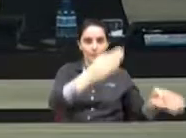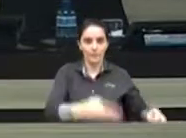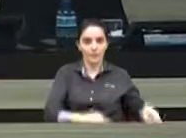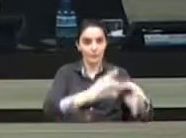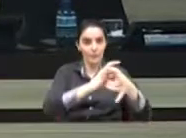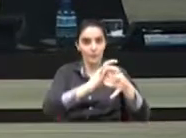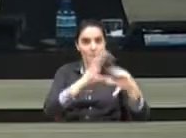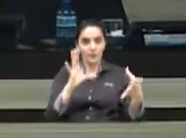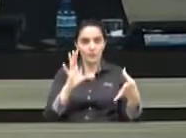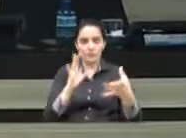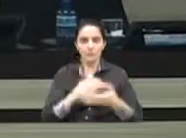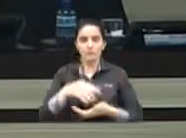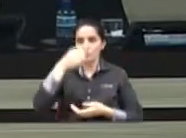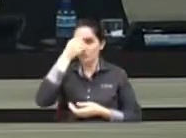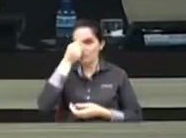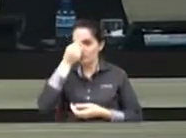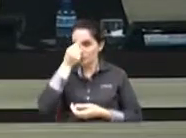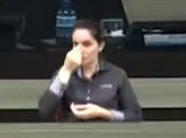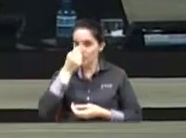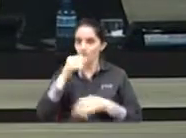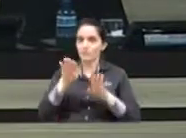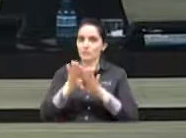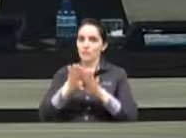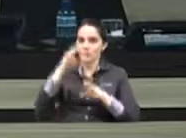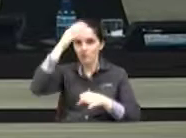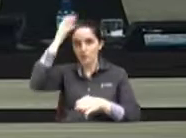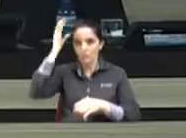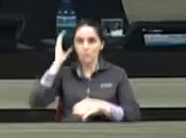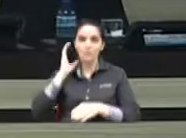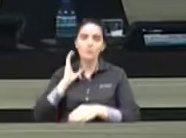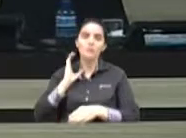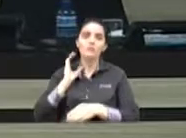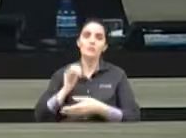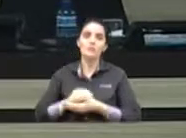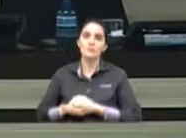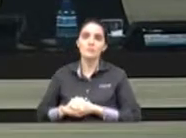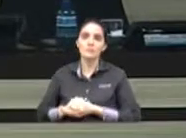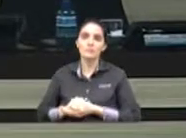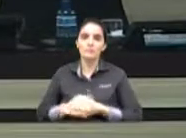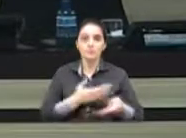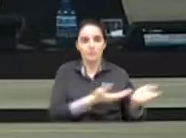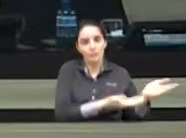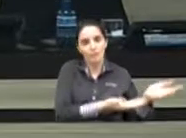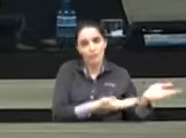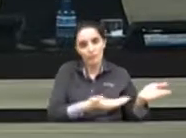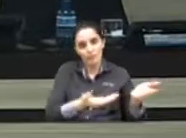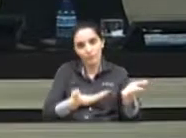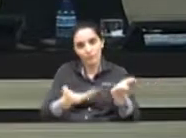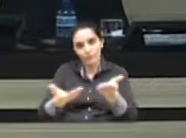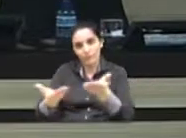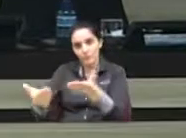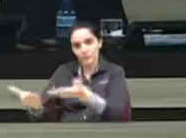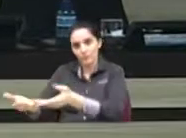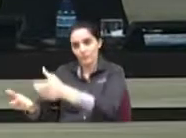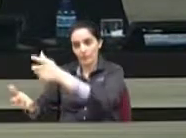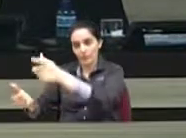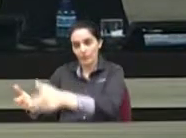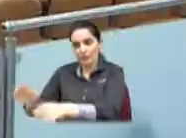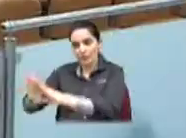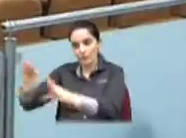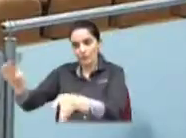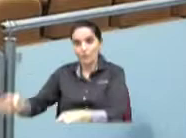vereador jorge de freitas ea vereadora carolina ponte que traga até o plenário a senhora mirian tereza de